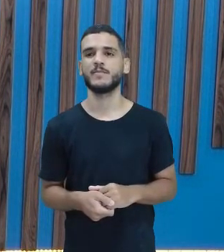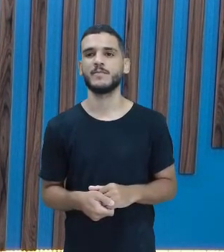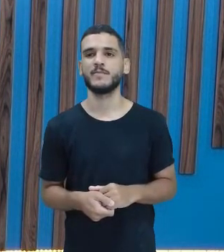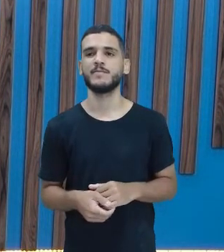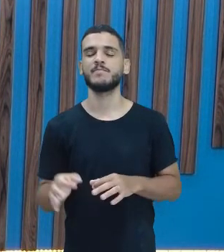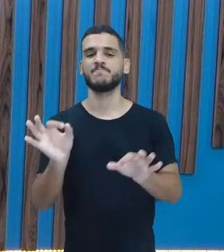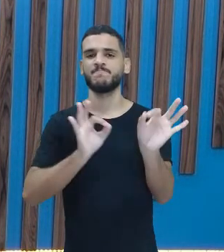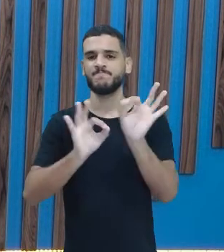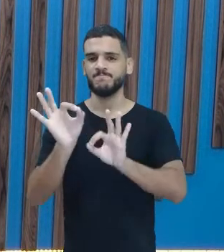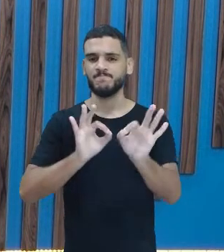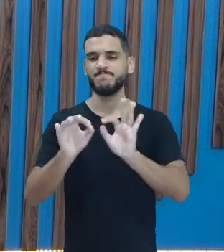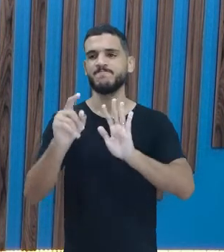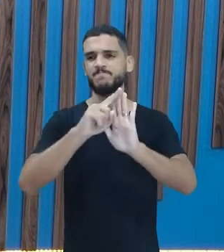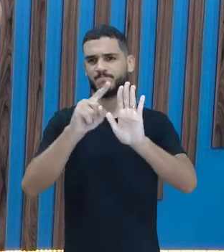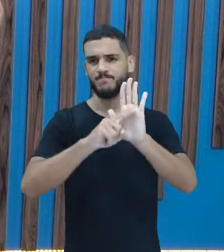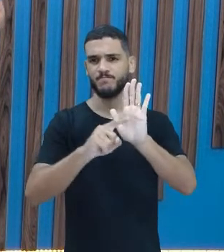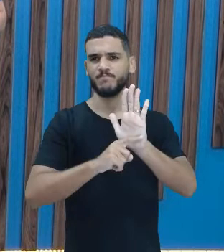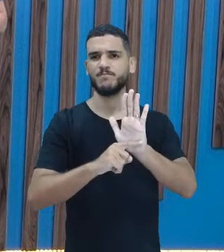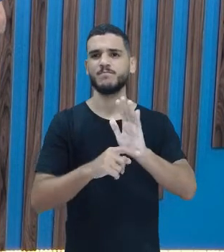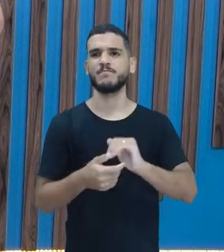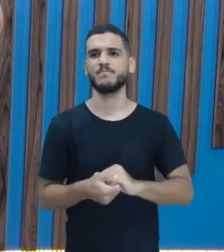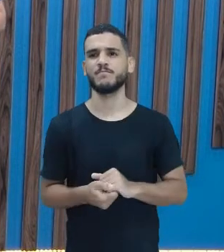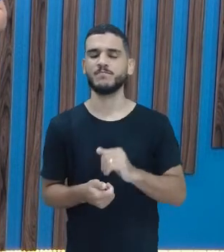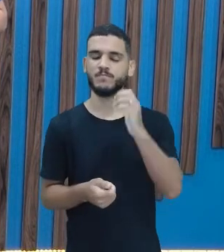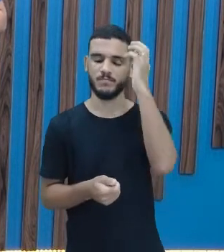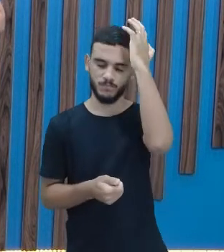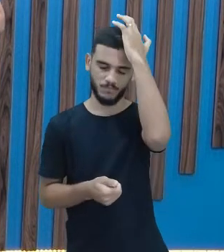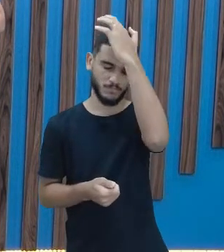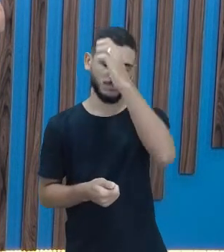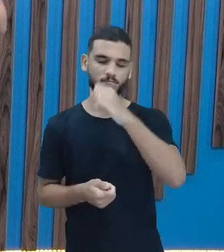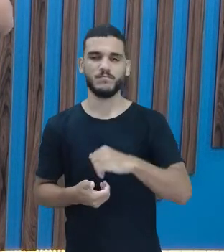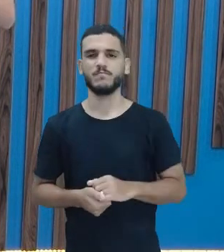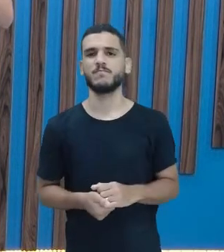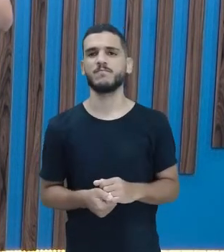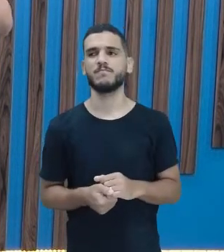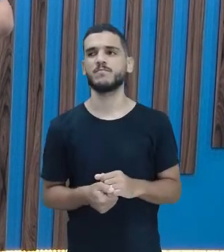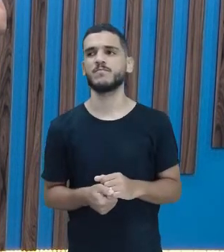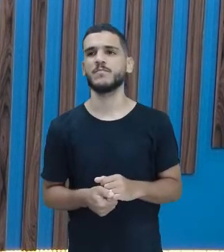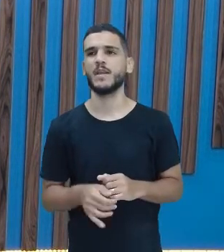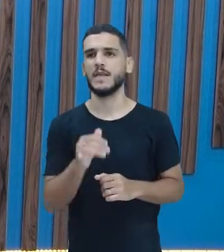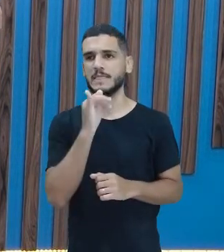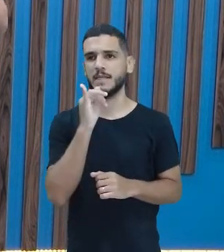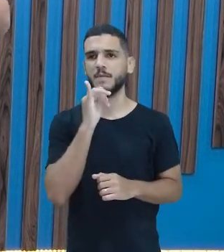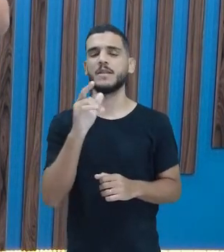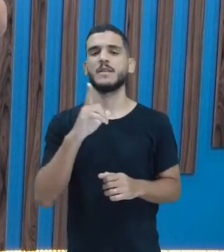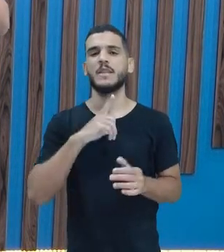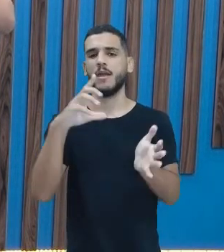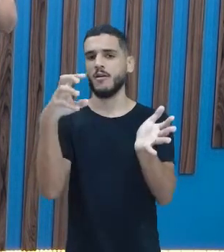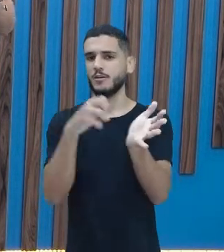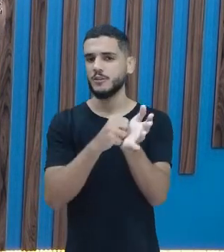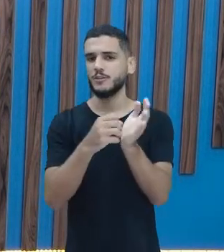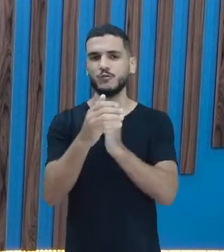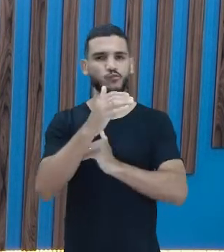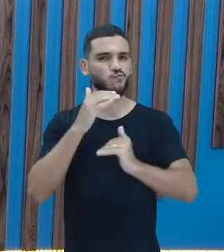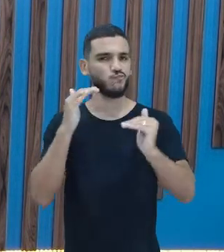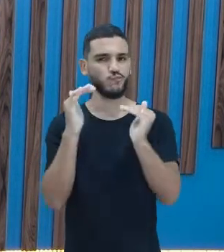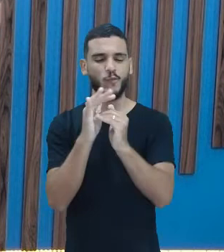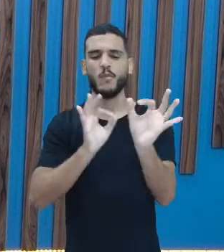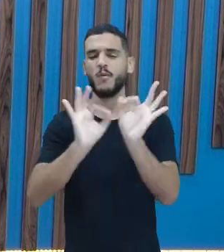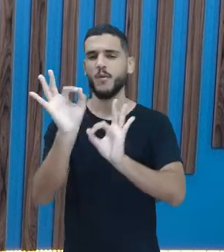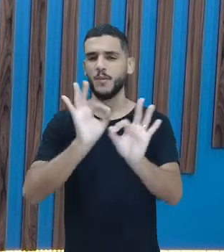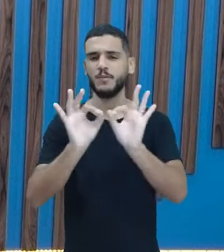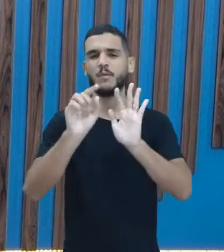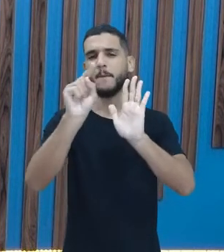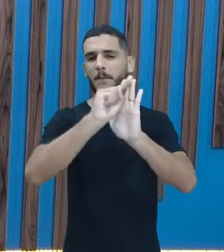dos dados, aí a gente tem, o que nós temos aqui? Fiz ali os registros, procurei